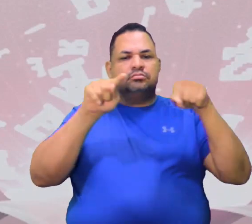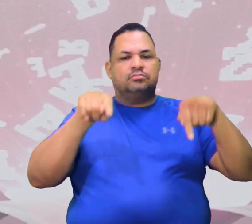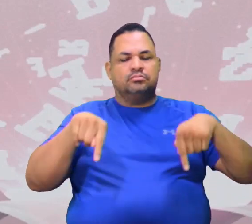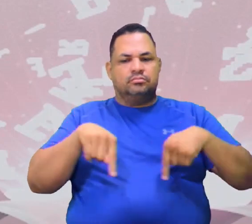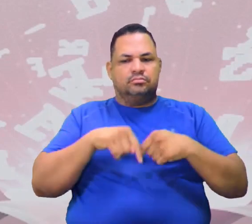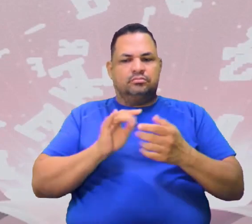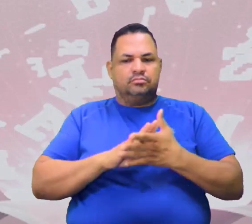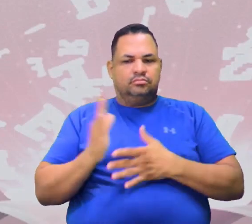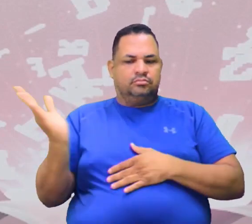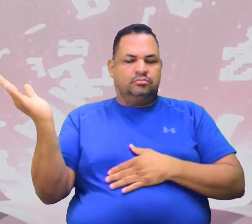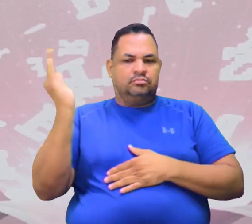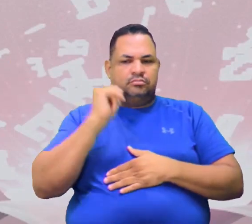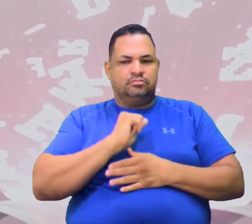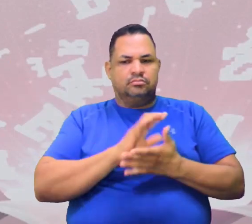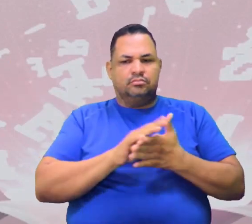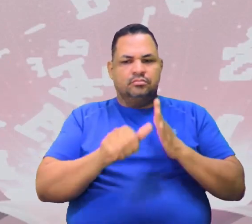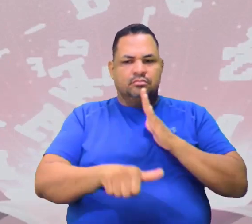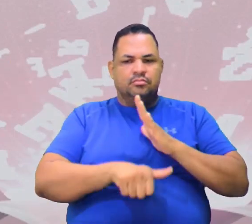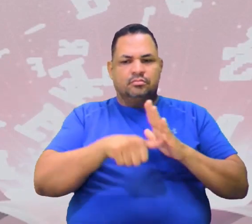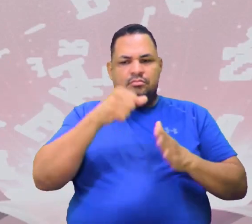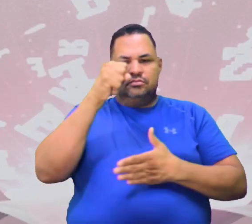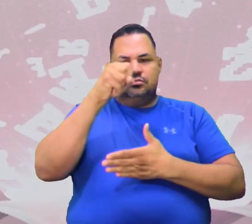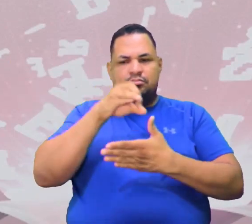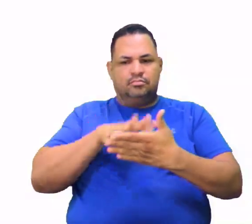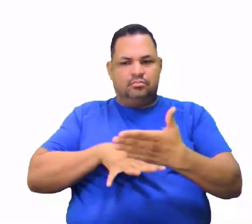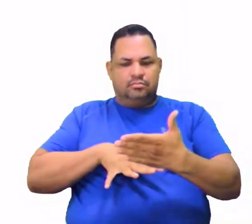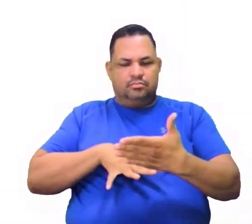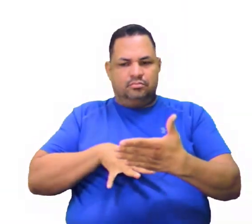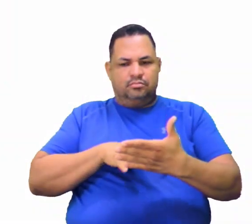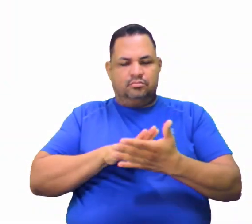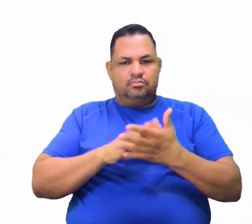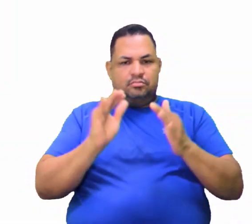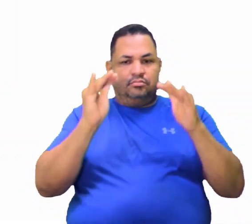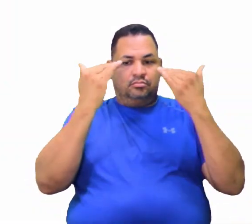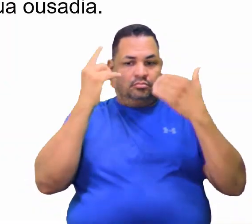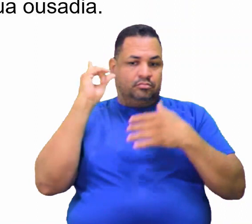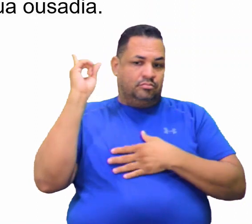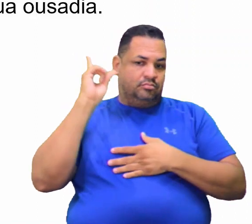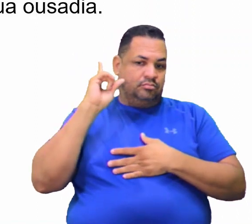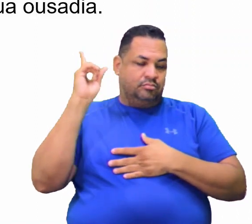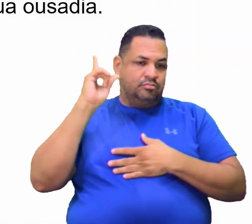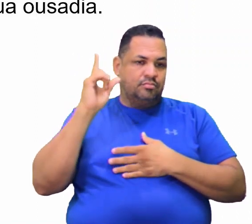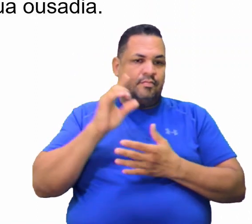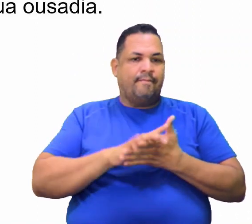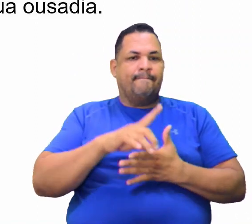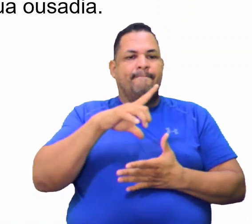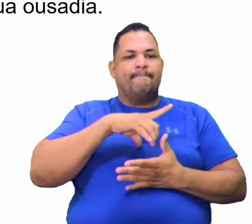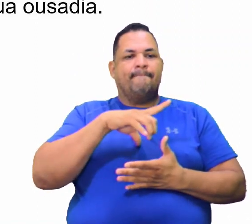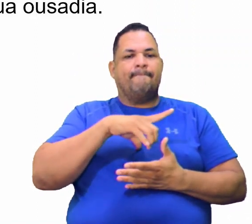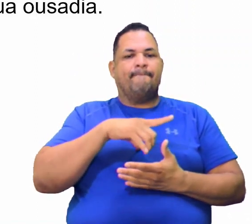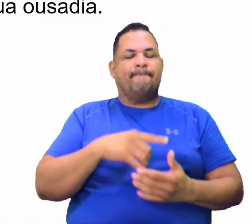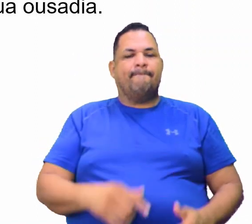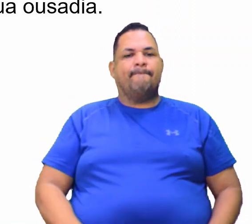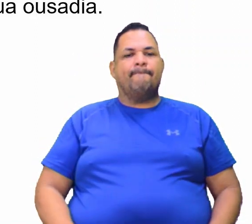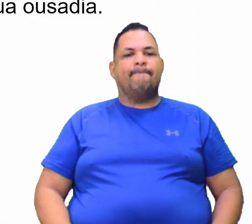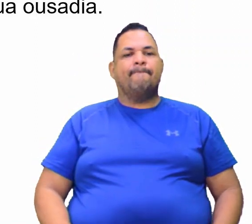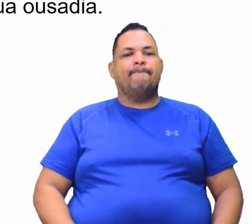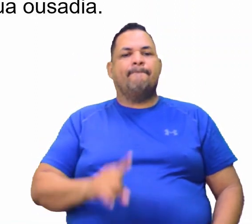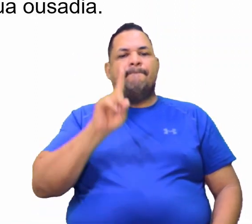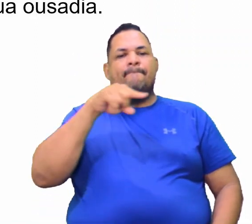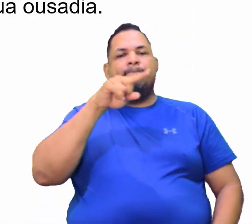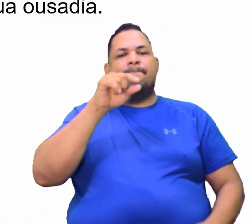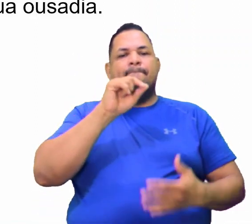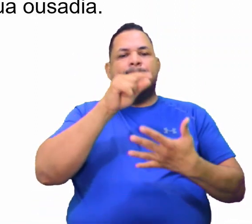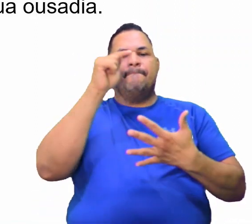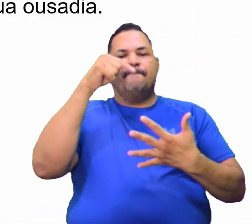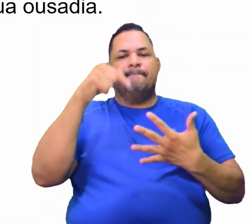sala. Vamos lá para a nossa primeira questão, de olho na tela. Temos aqui o seguinte, assinalar